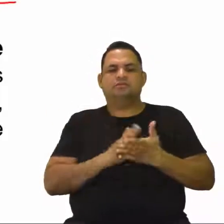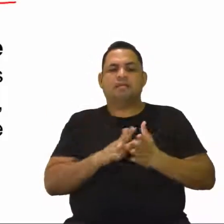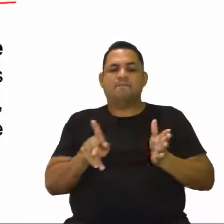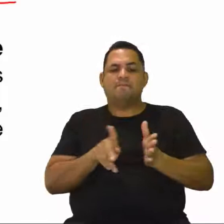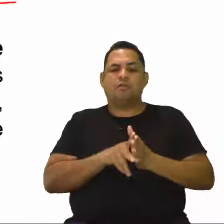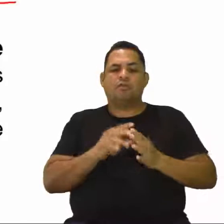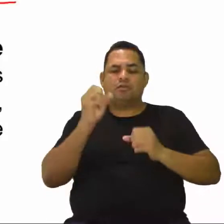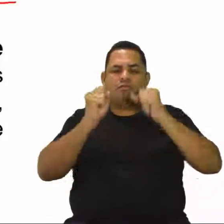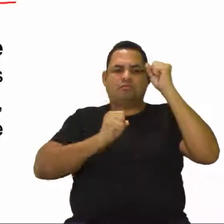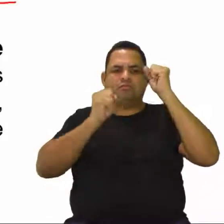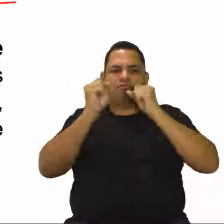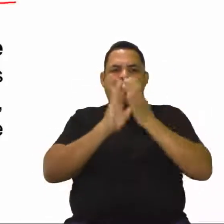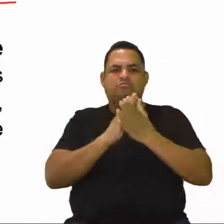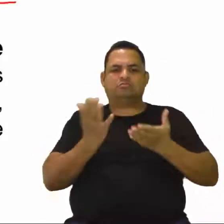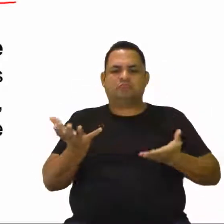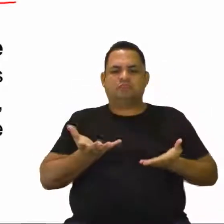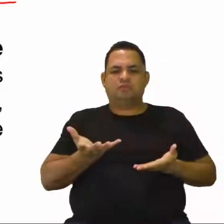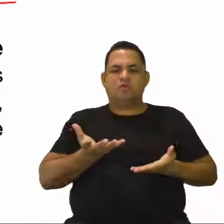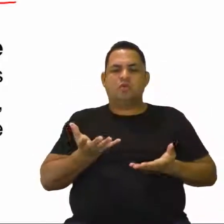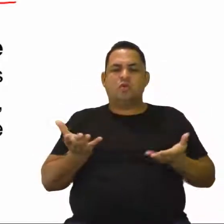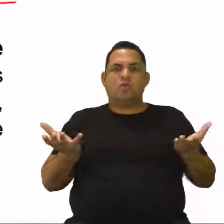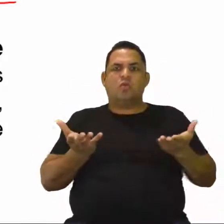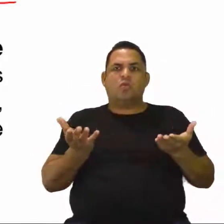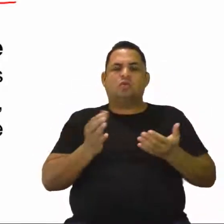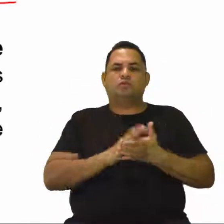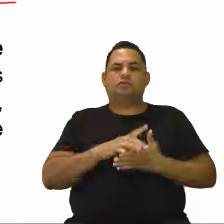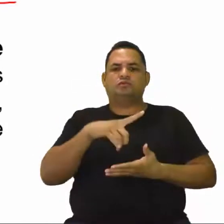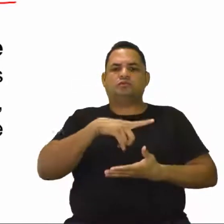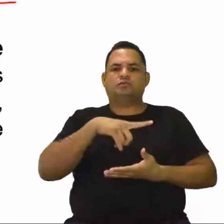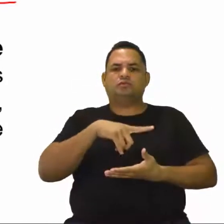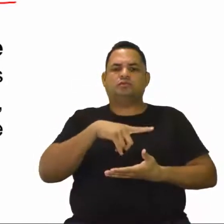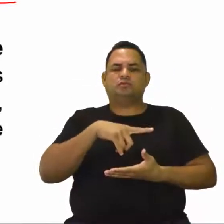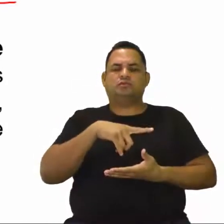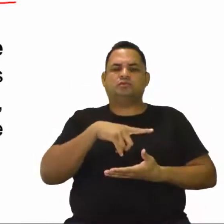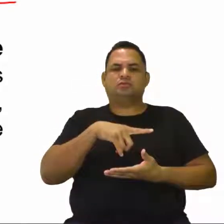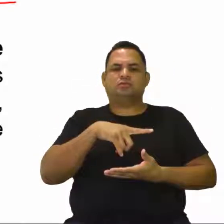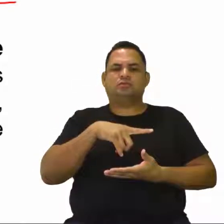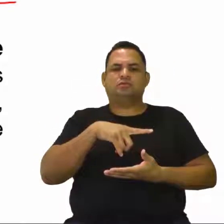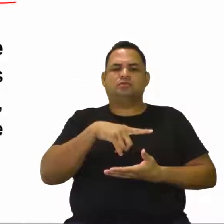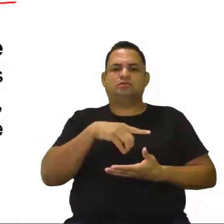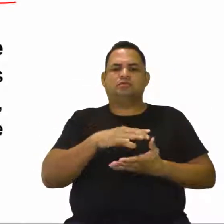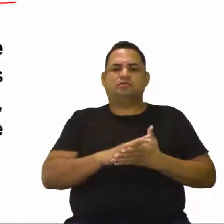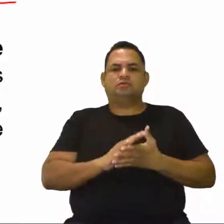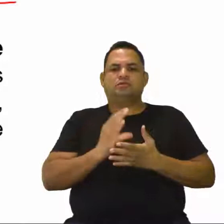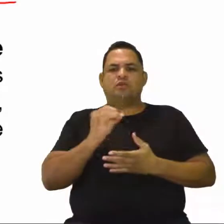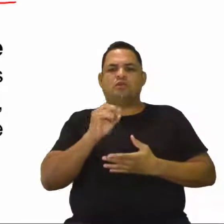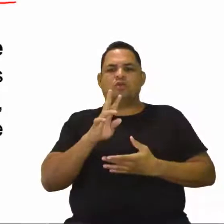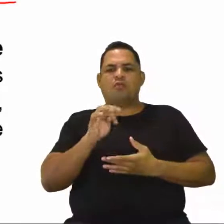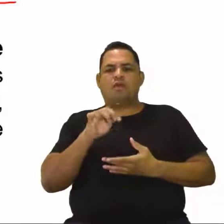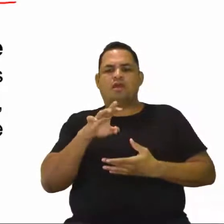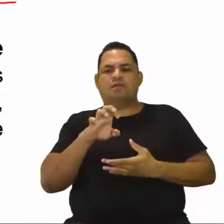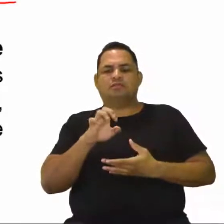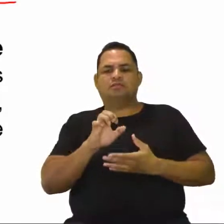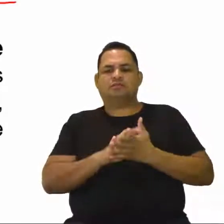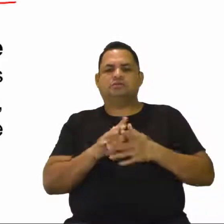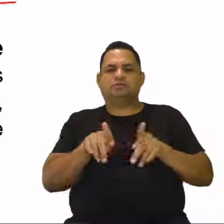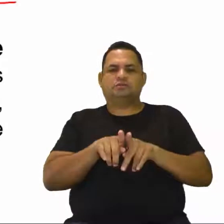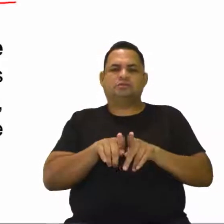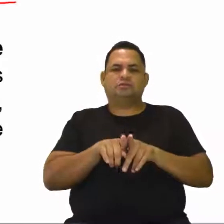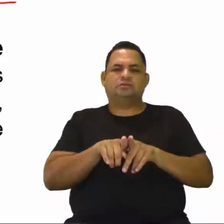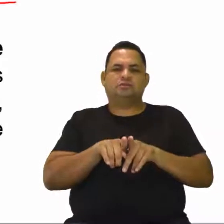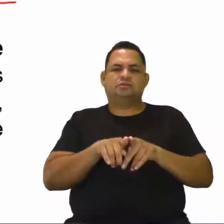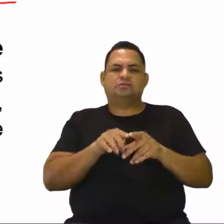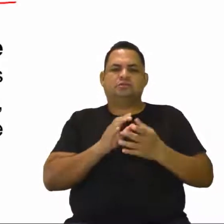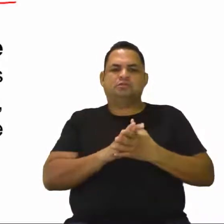indústria. Hoje no Brasil, por exemplo, nós já tivemos um vilão, já tivemos o tomate como vilão, nós já tivemos